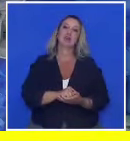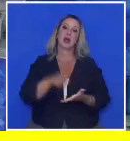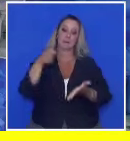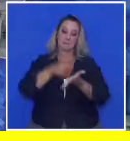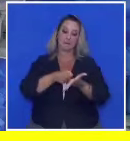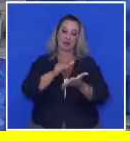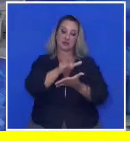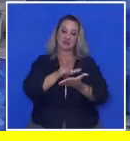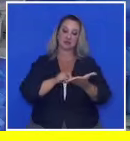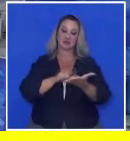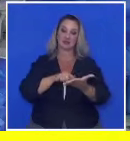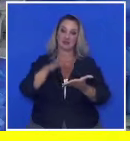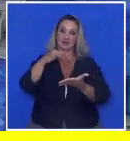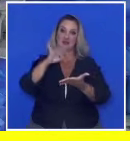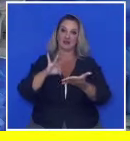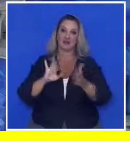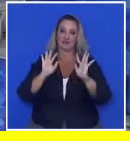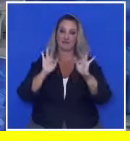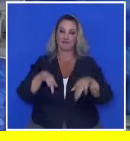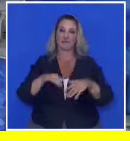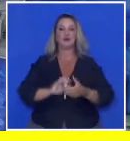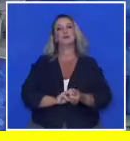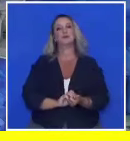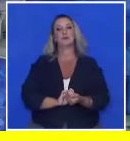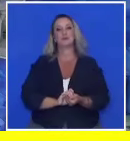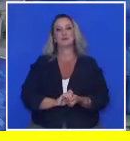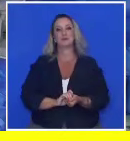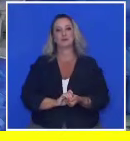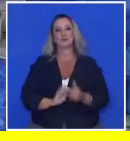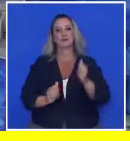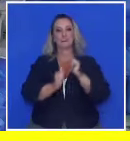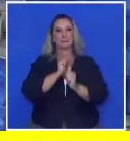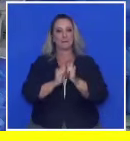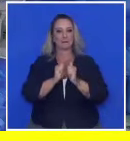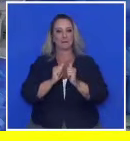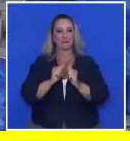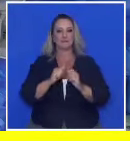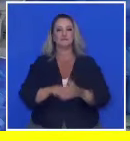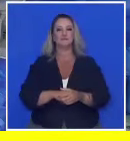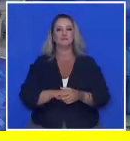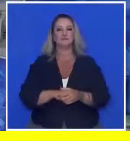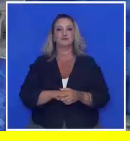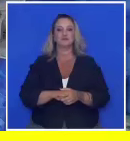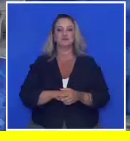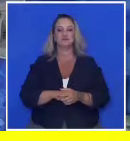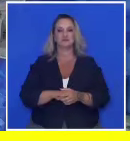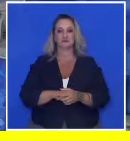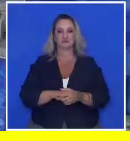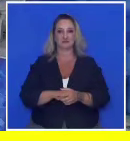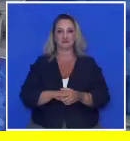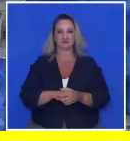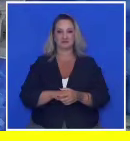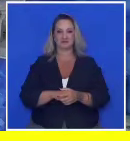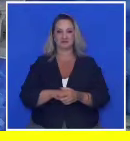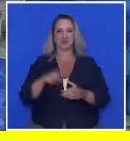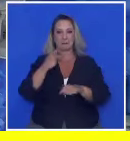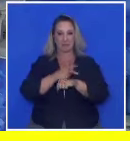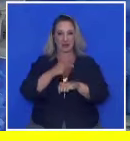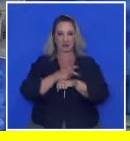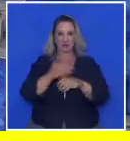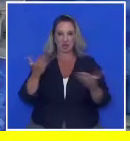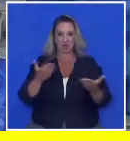sua aposta e confira até o fim. Time Mania, concurso número 1600, com